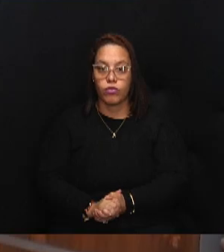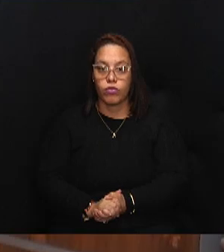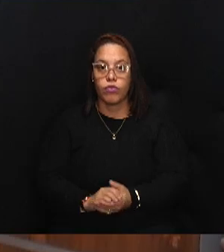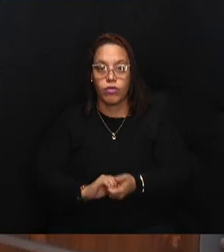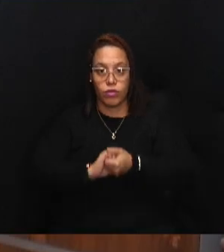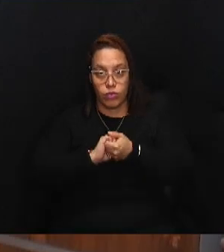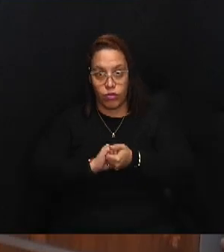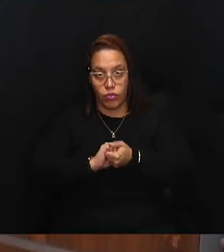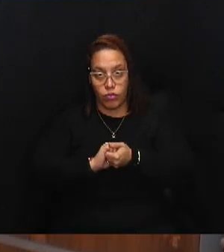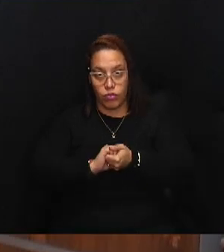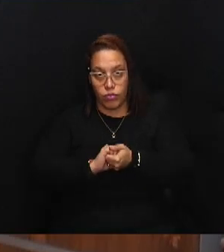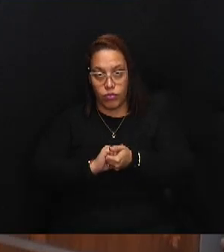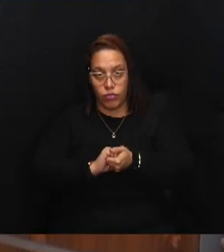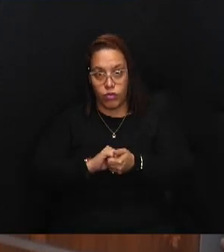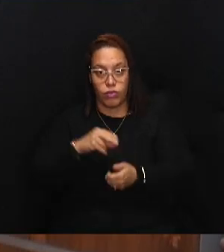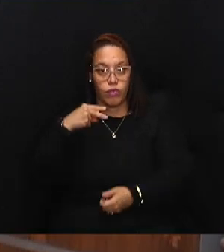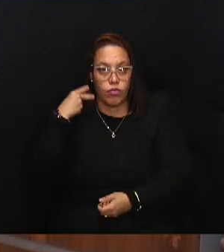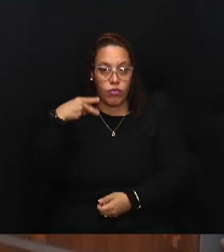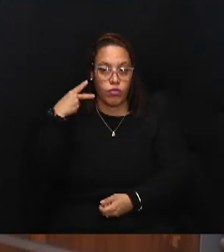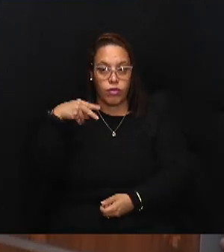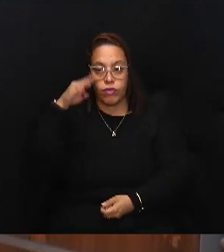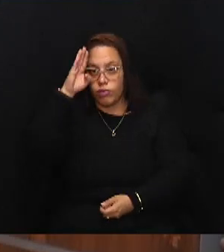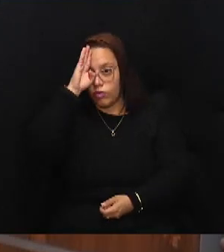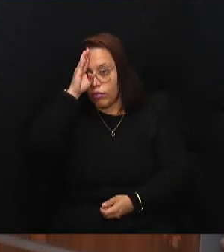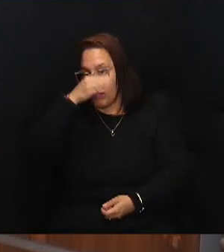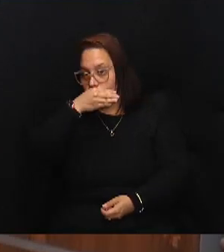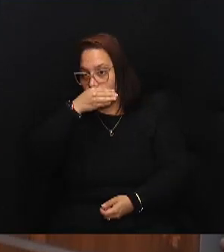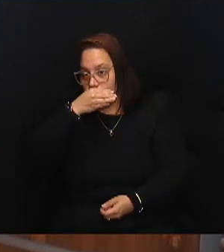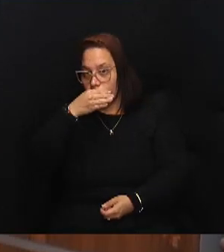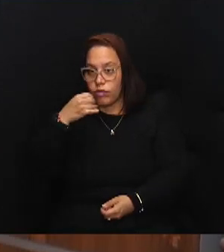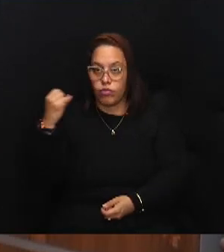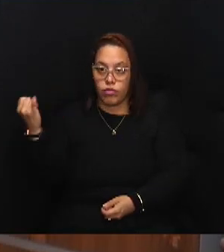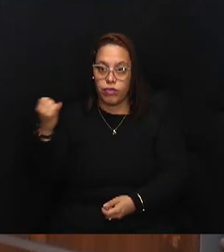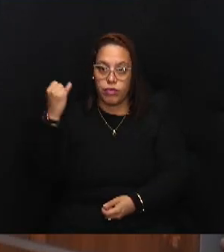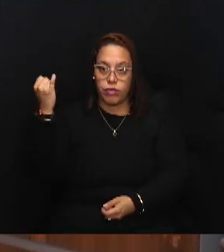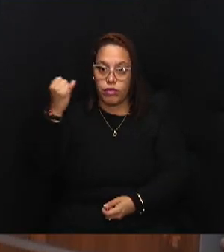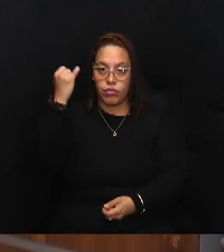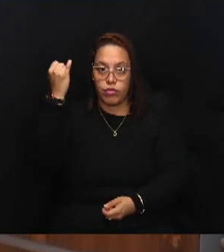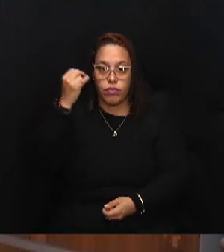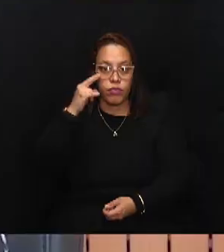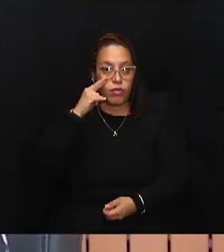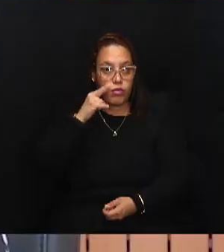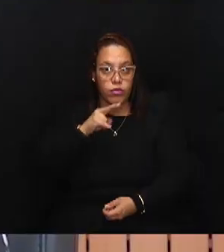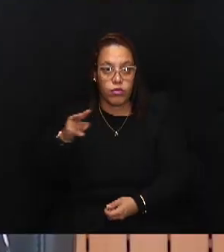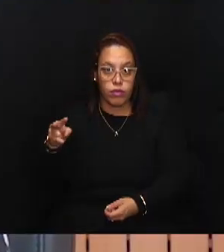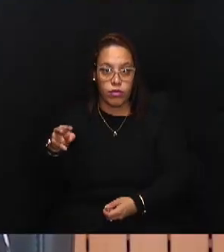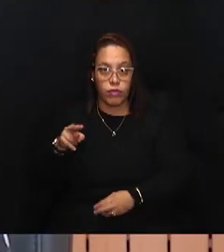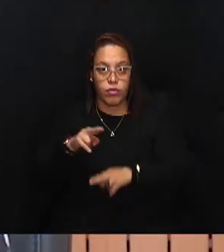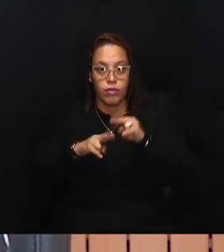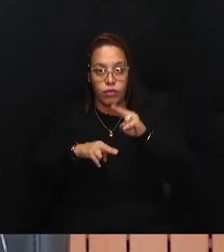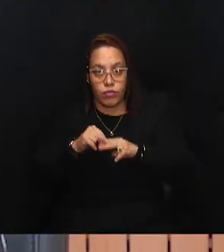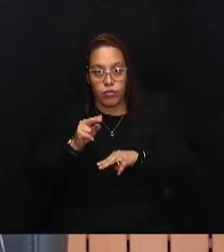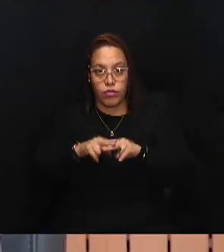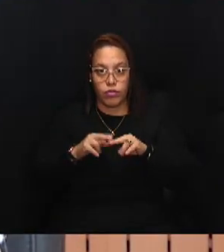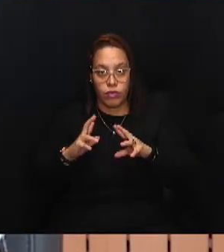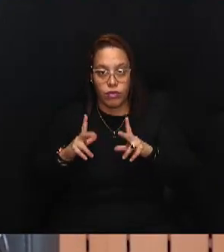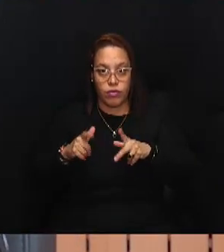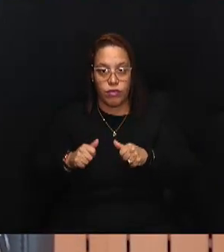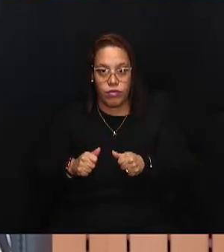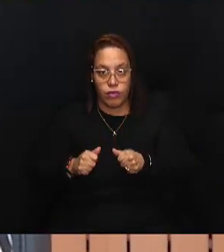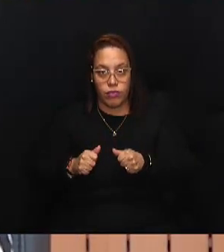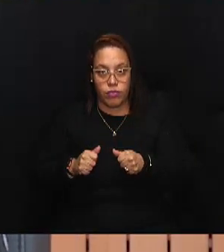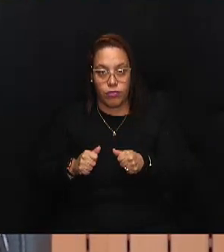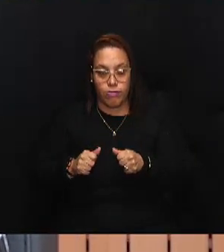Cumprimento também o vereador Luiz Iabico. É importante ver, nesse junho, todo mundo em prol